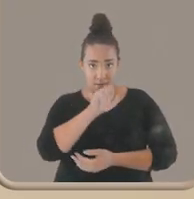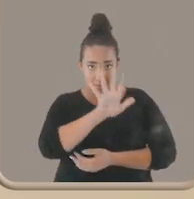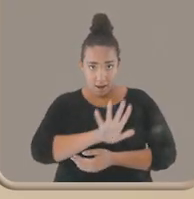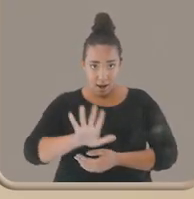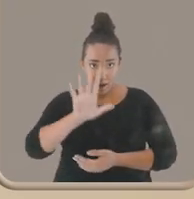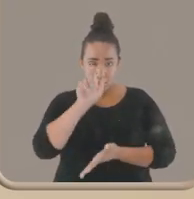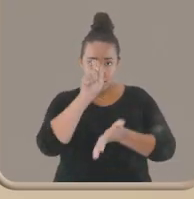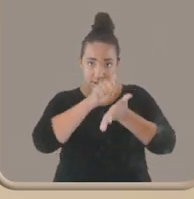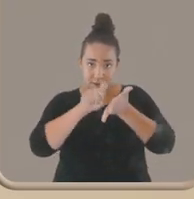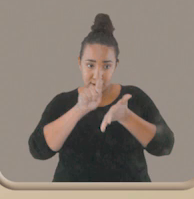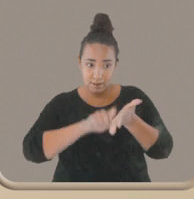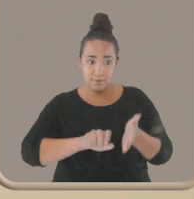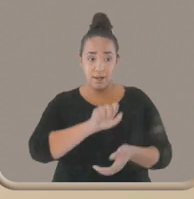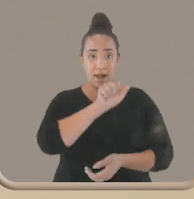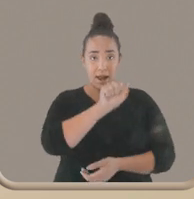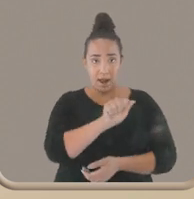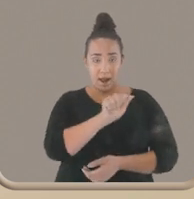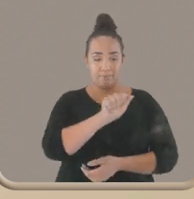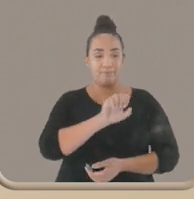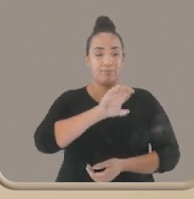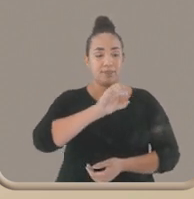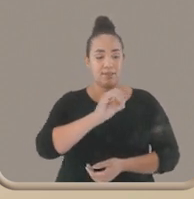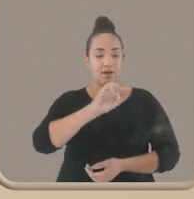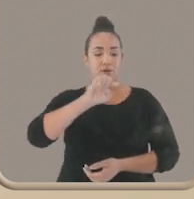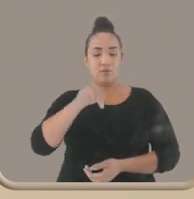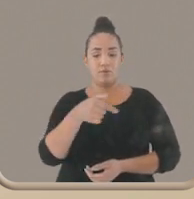números decimais. Letra A,